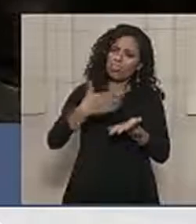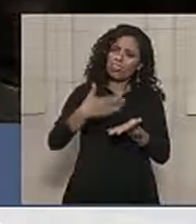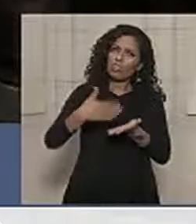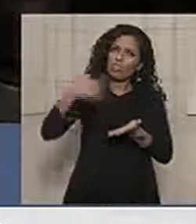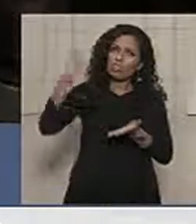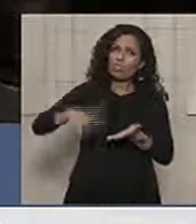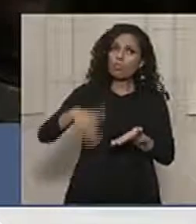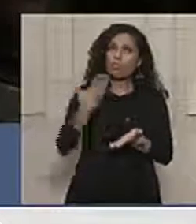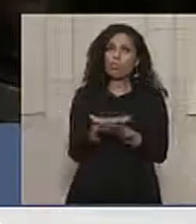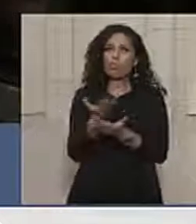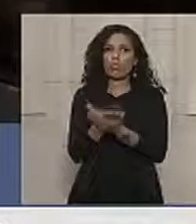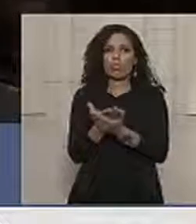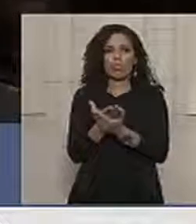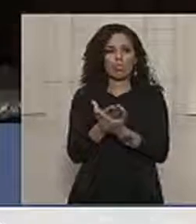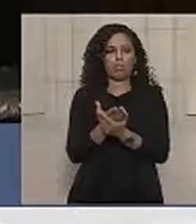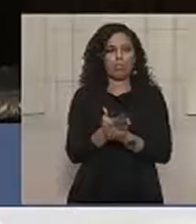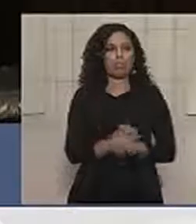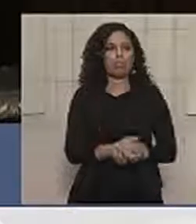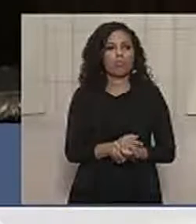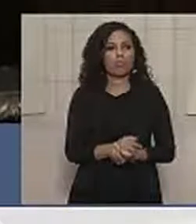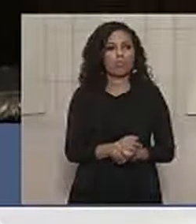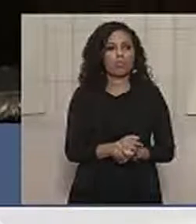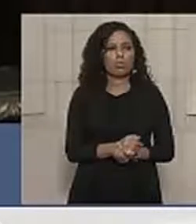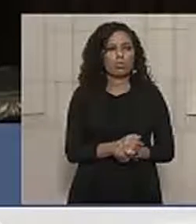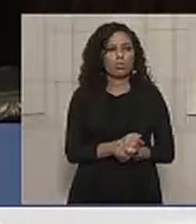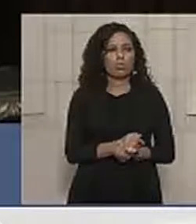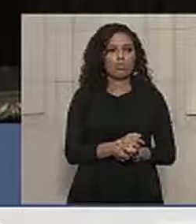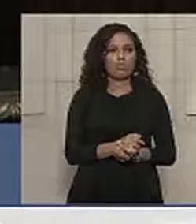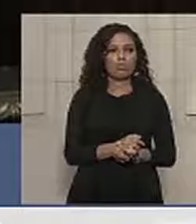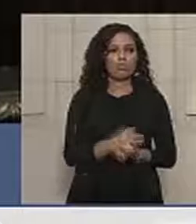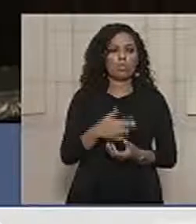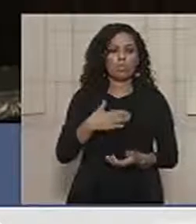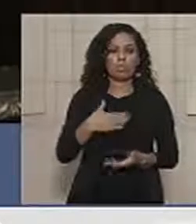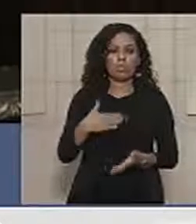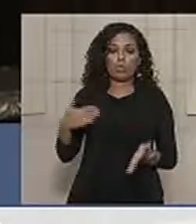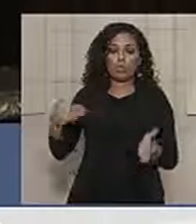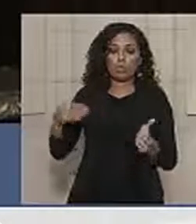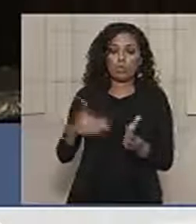mais educação. E